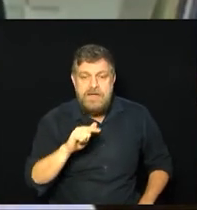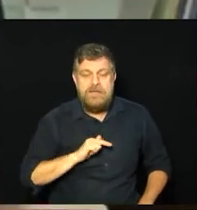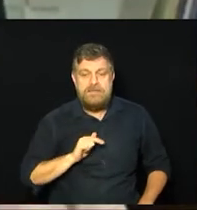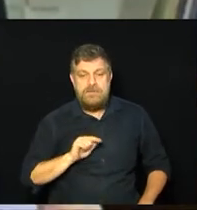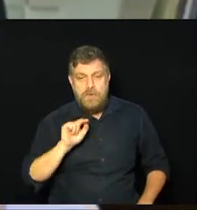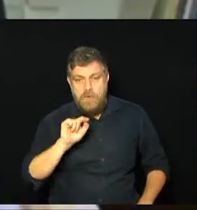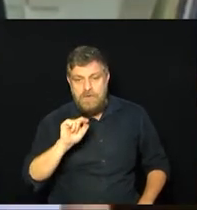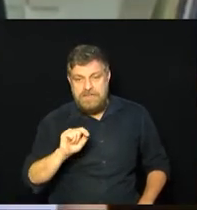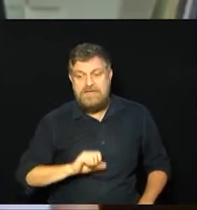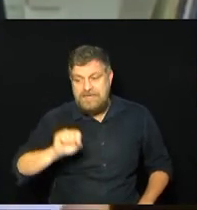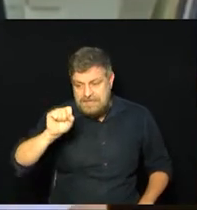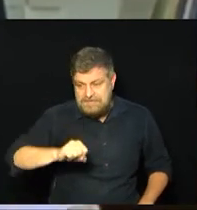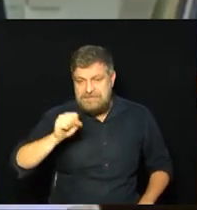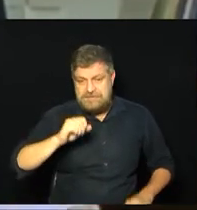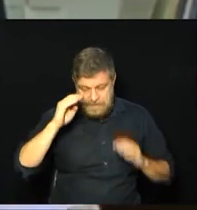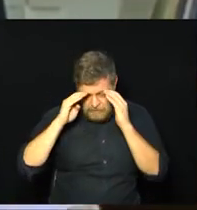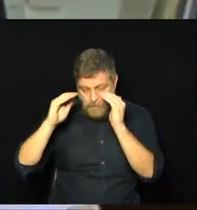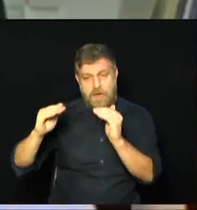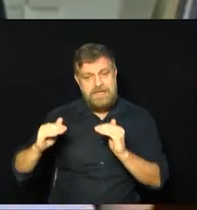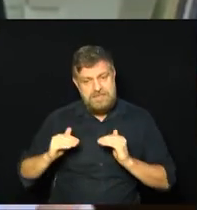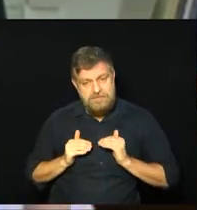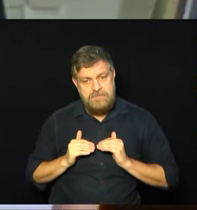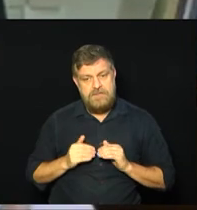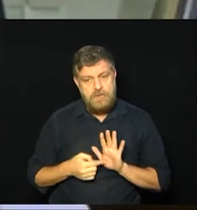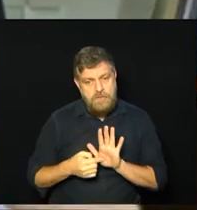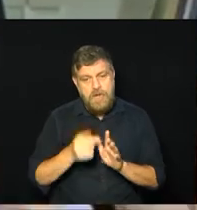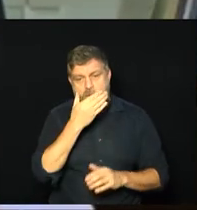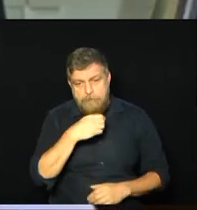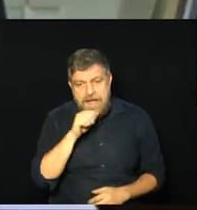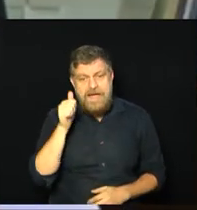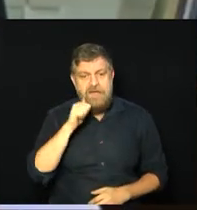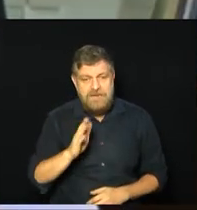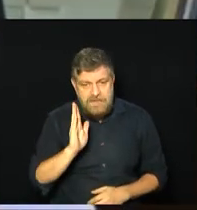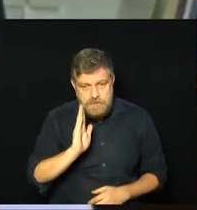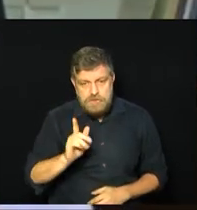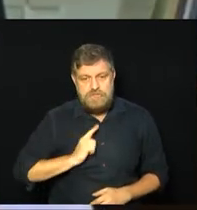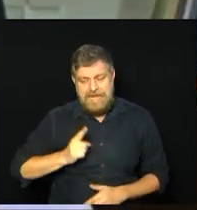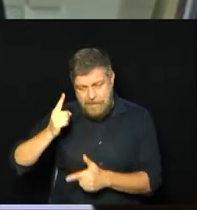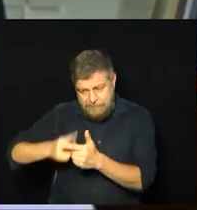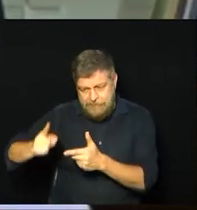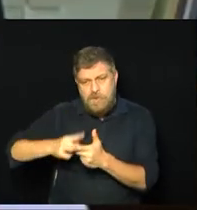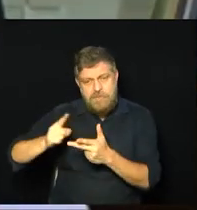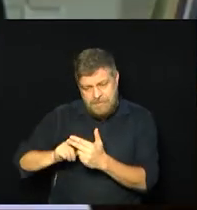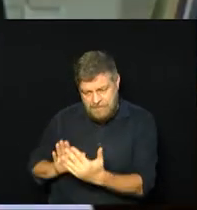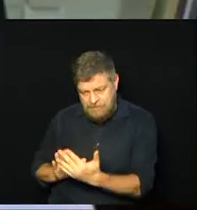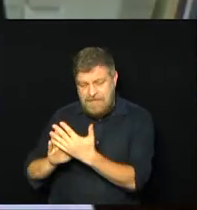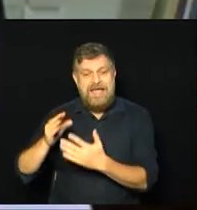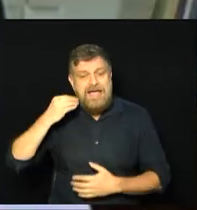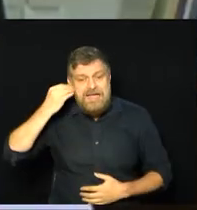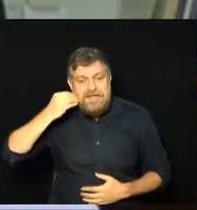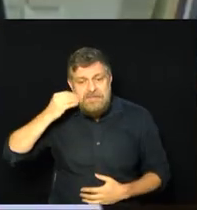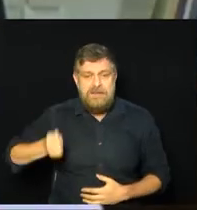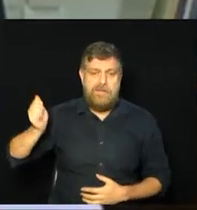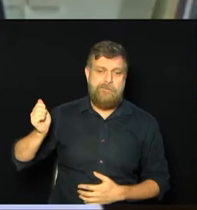assim, sim, o respeito, porque mostra que o pai e a mãe já superaram situações difíceis, têm mais